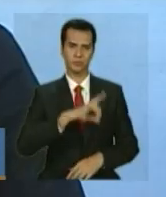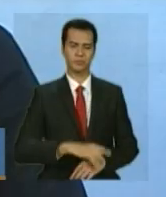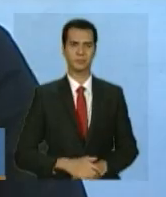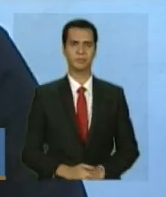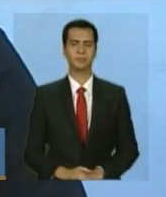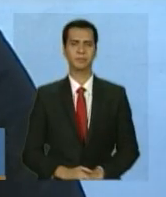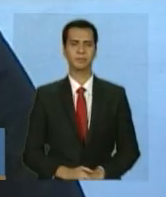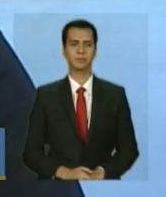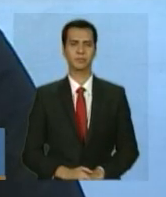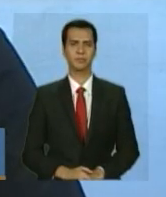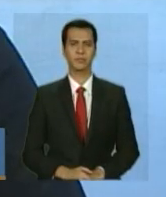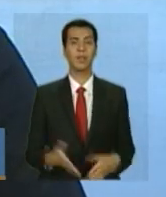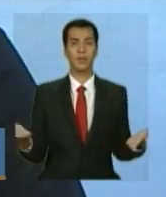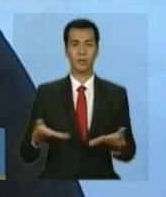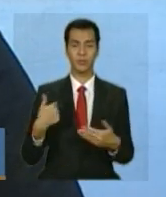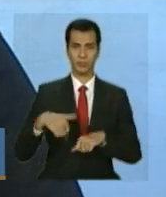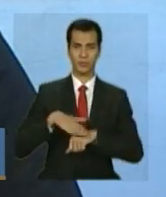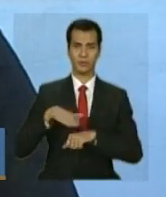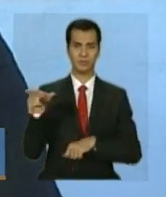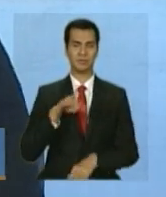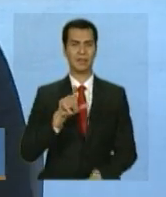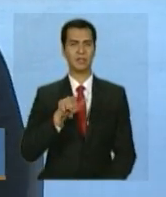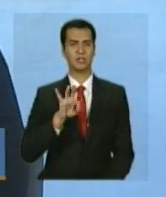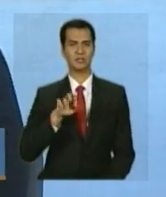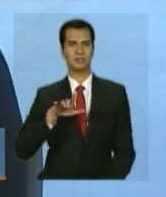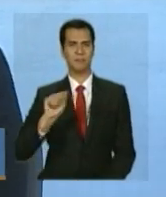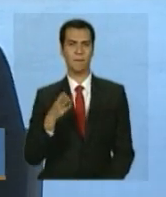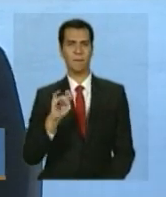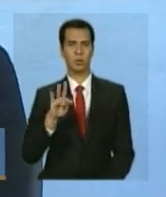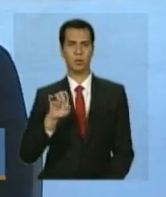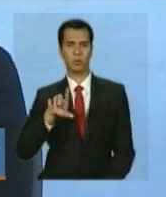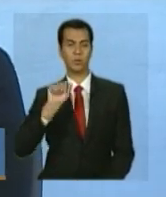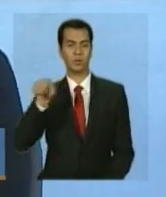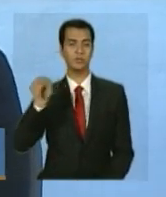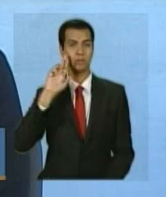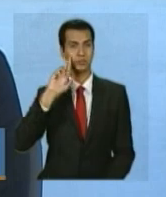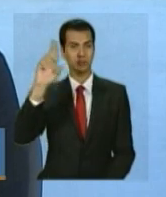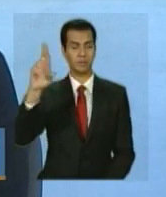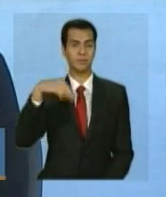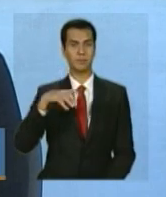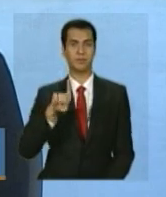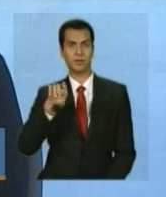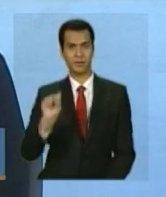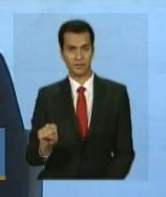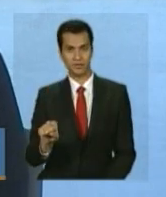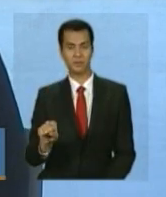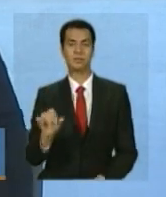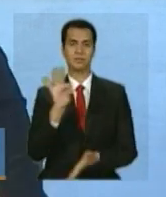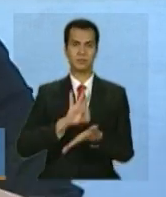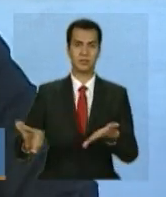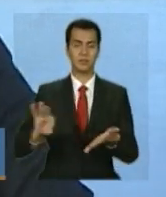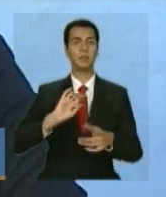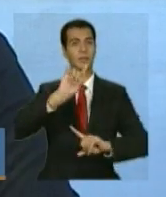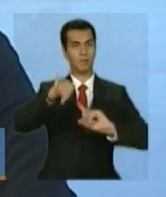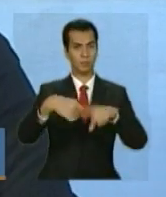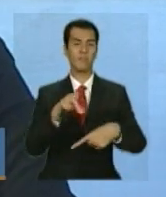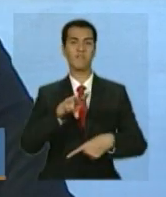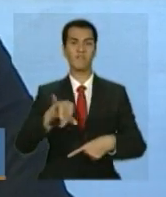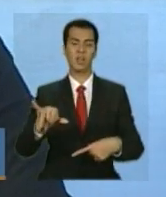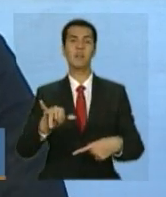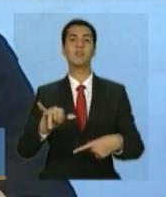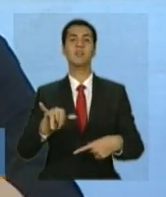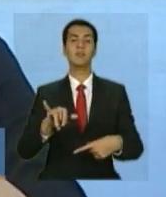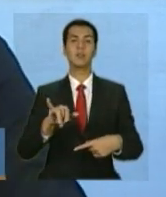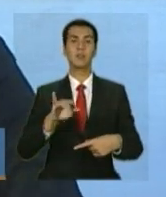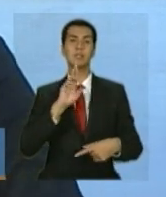Bom, eu conversei então com Letícia Bartolo, que é diretora do Cadastro Único do MDS, e a seguir vamos então responder perguntas dos